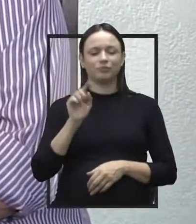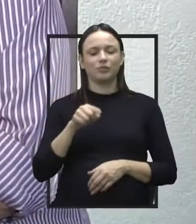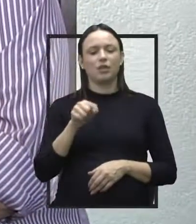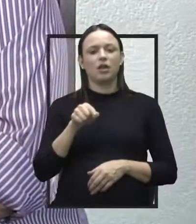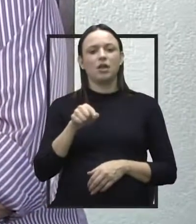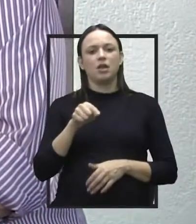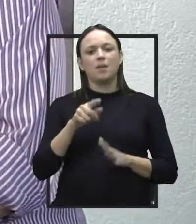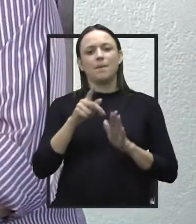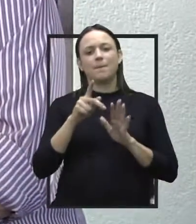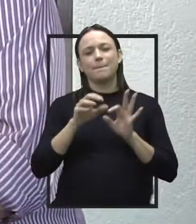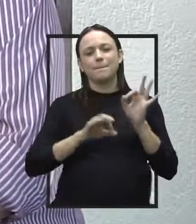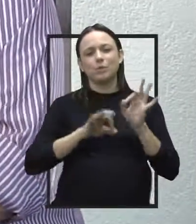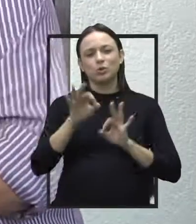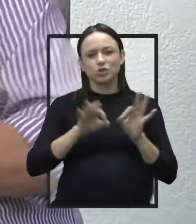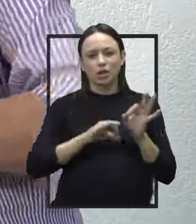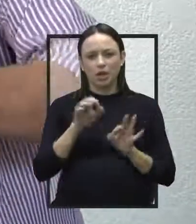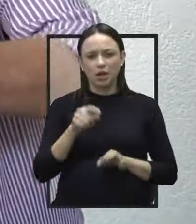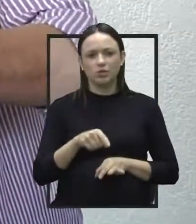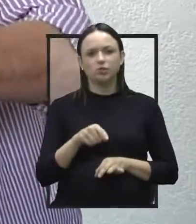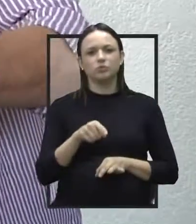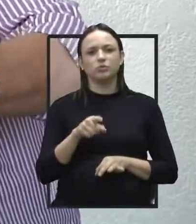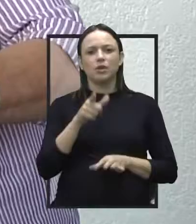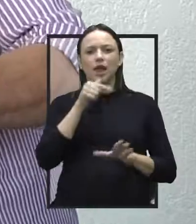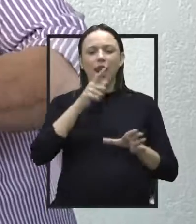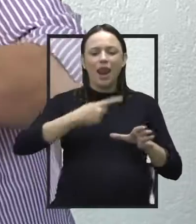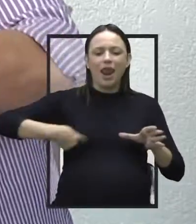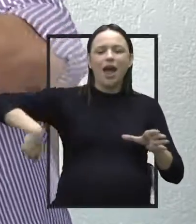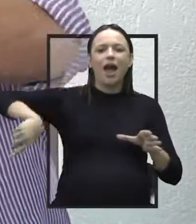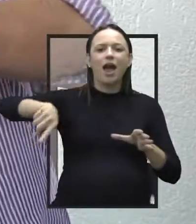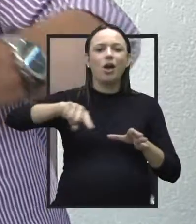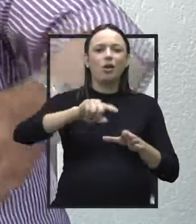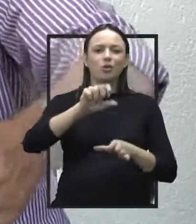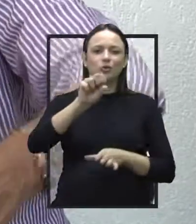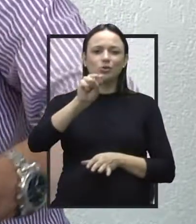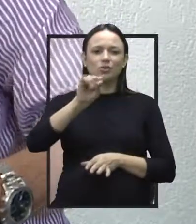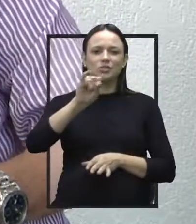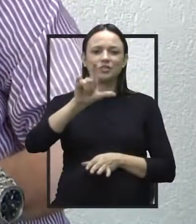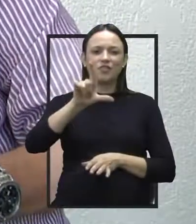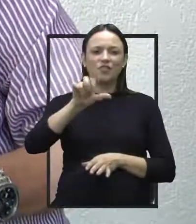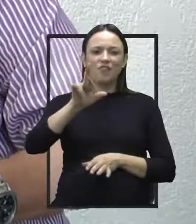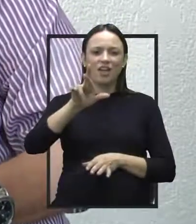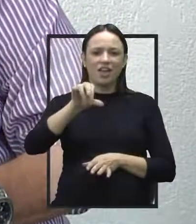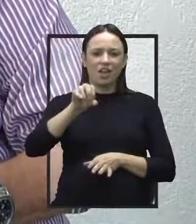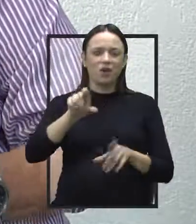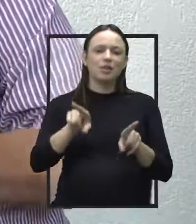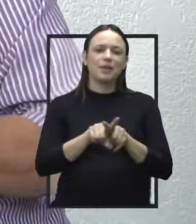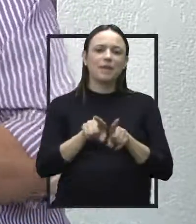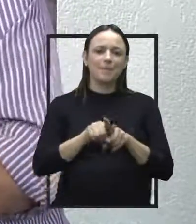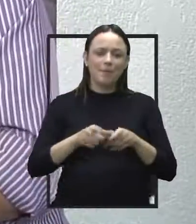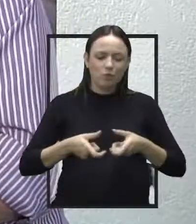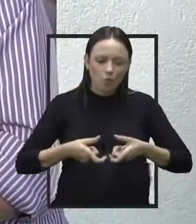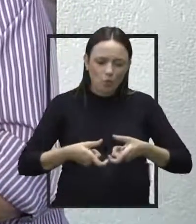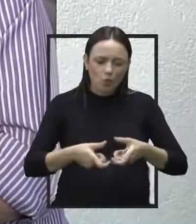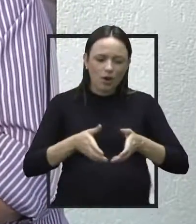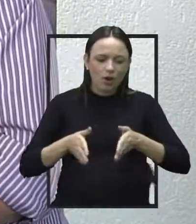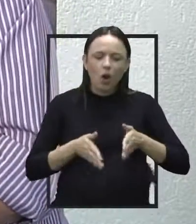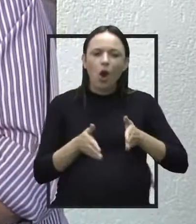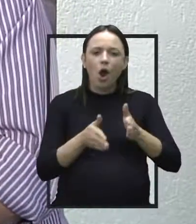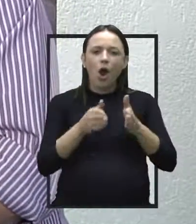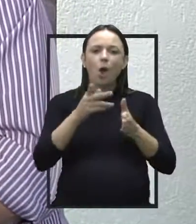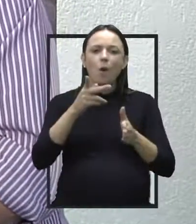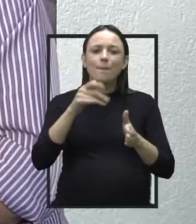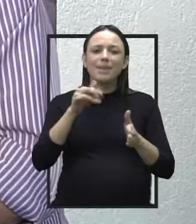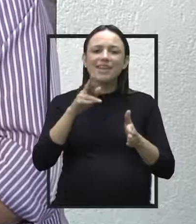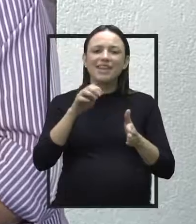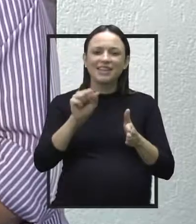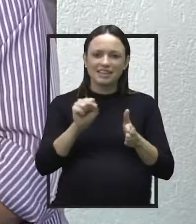tanto o Lago do Silvério, quanto ali a canalização do córrego dos Pires, é um